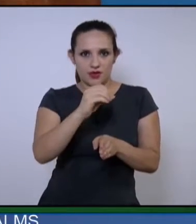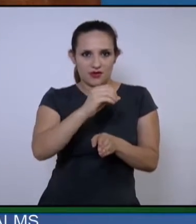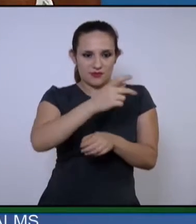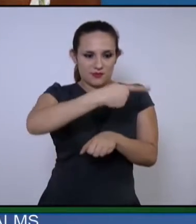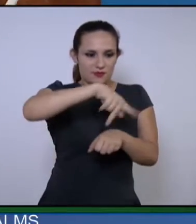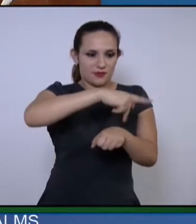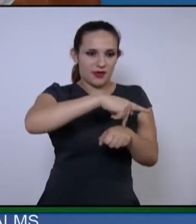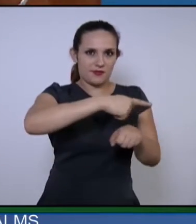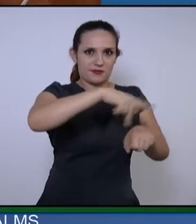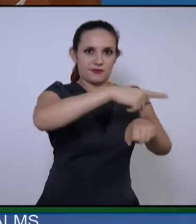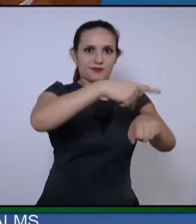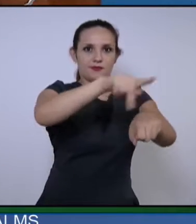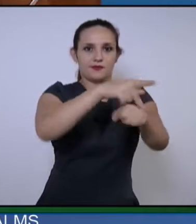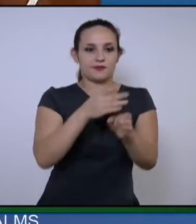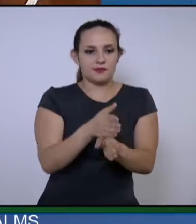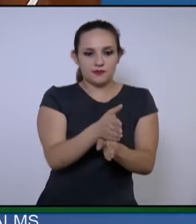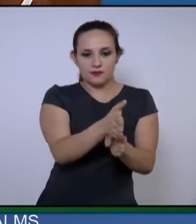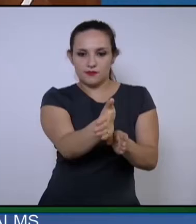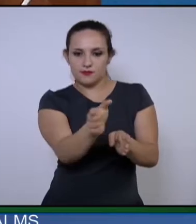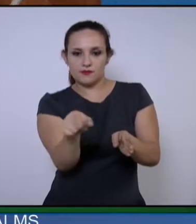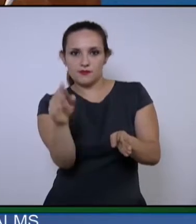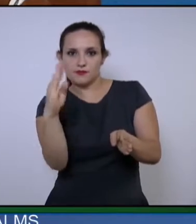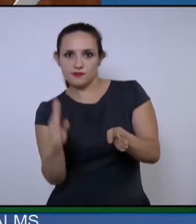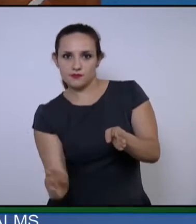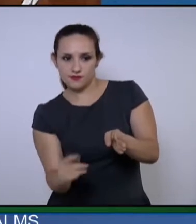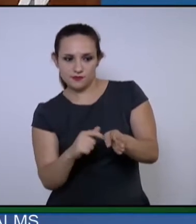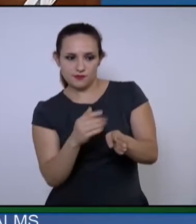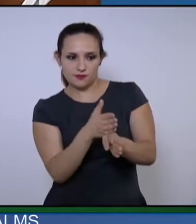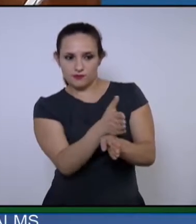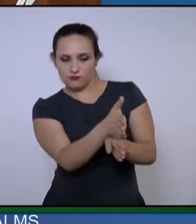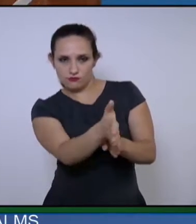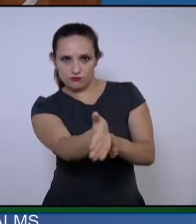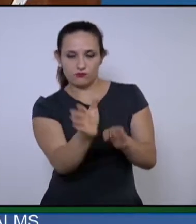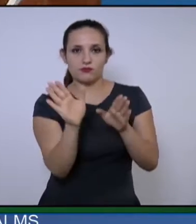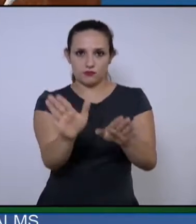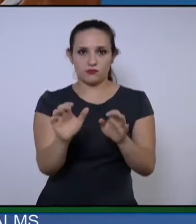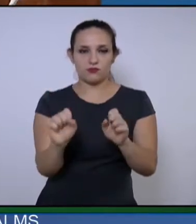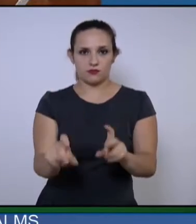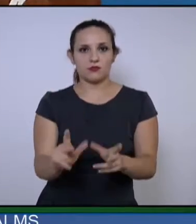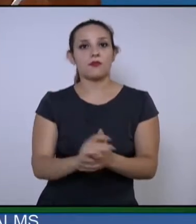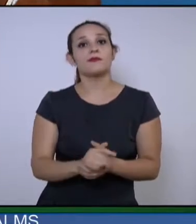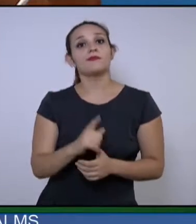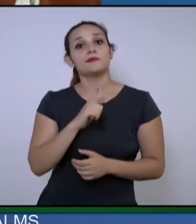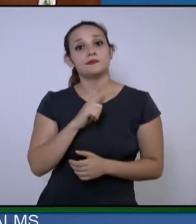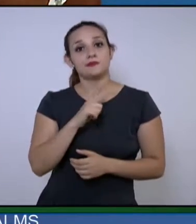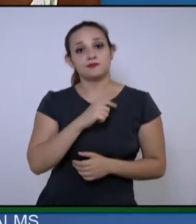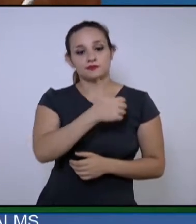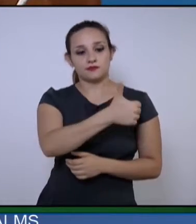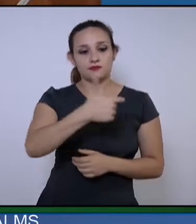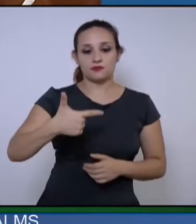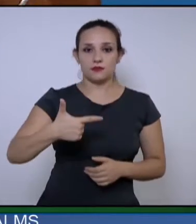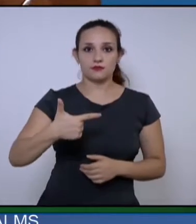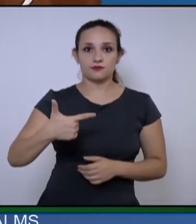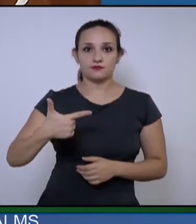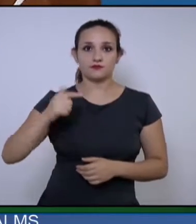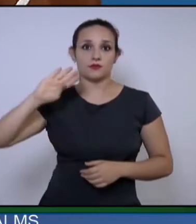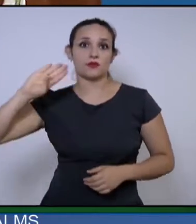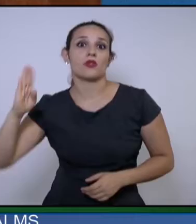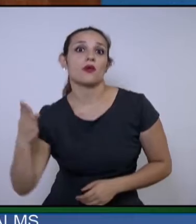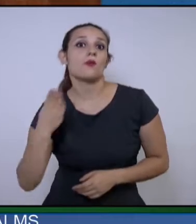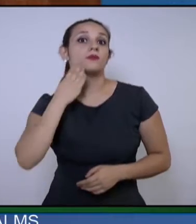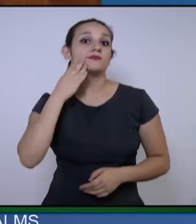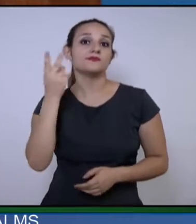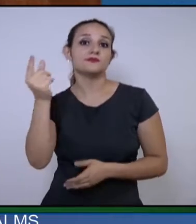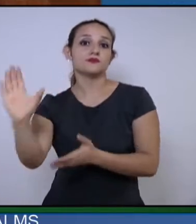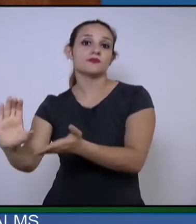com o Estado brasileiro. E dos 12 bilhões incluídos no planejamento inicial em